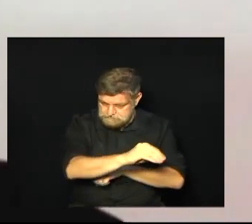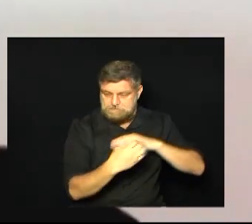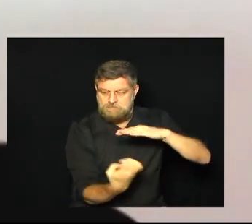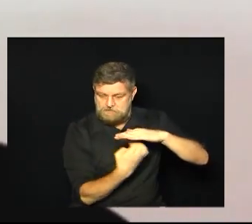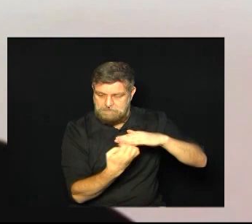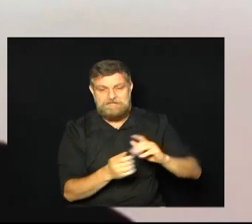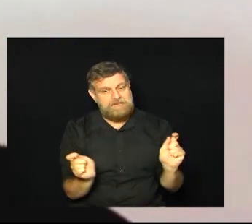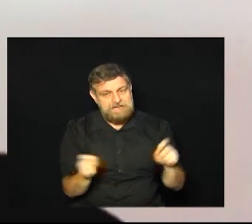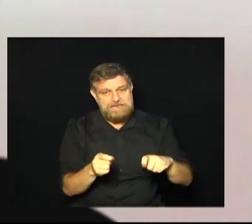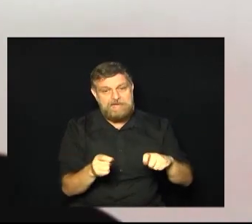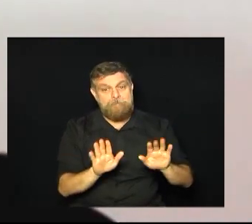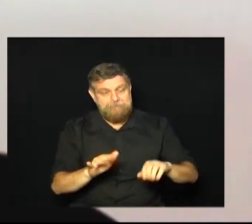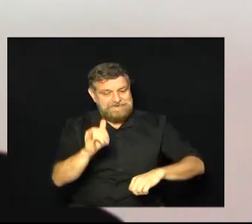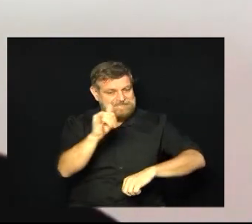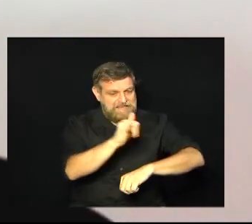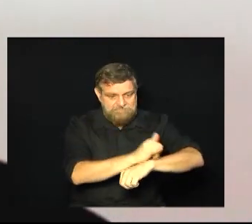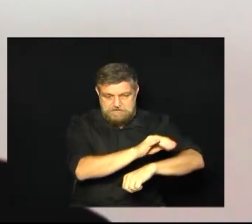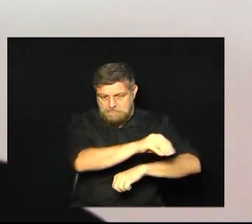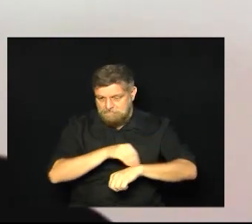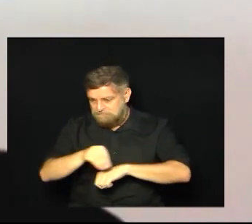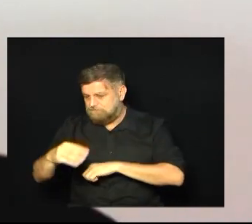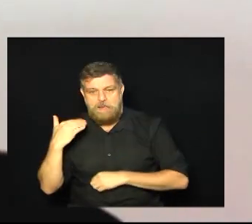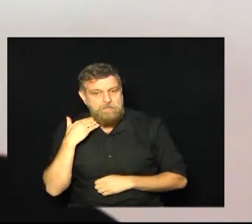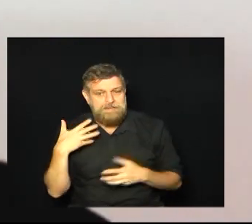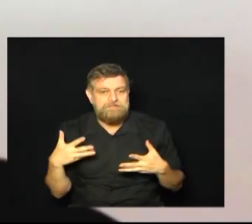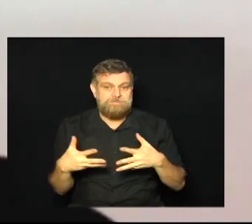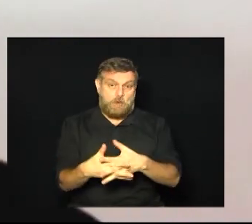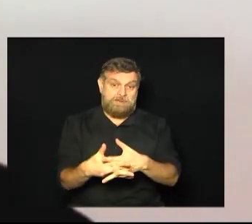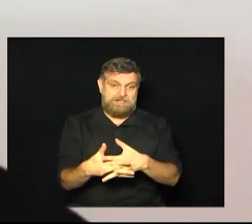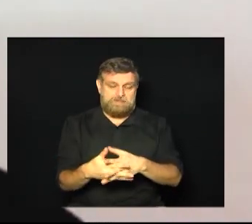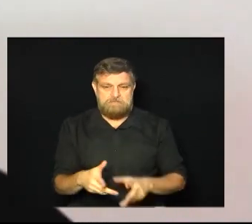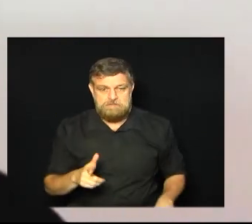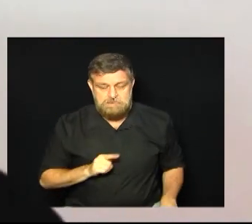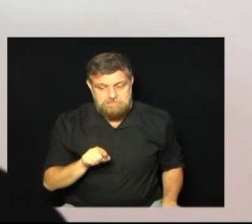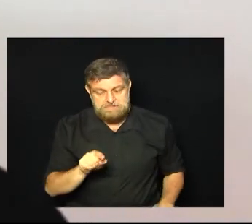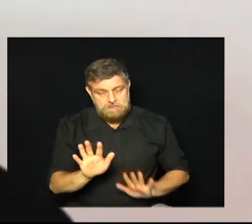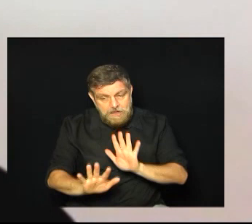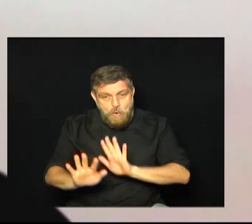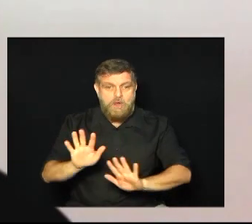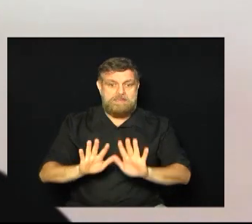aérea. O inverso é mais complicado. Então, assim, é isso que você tem que tomar cuidado,